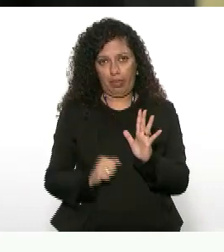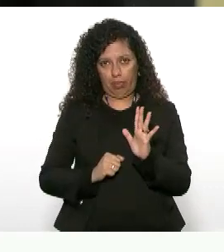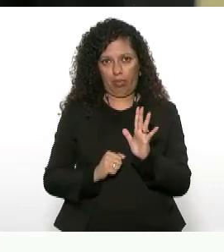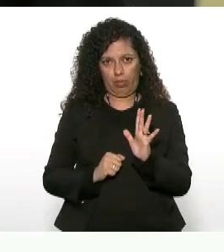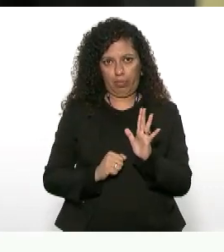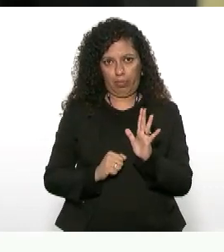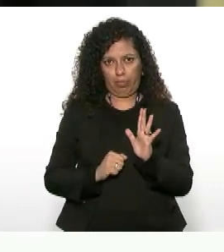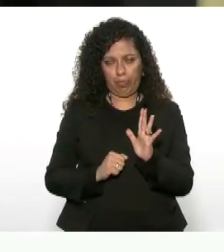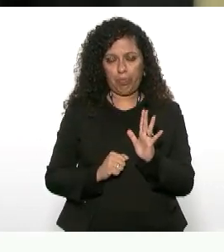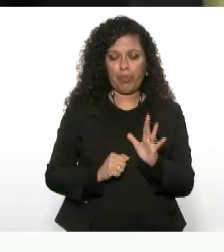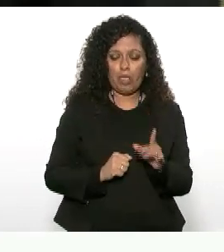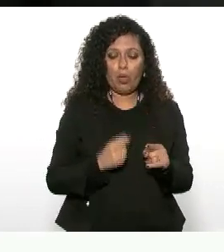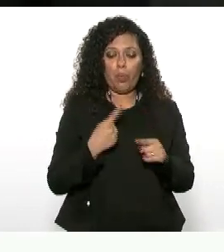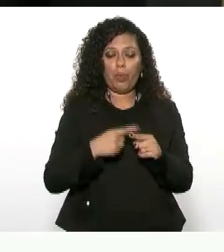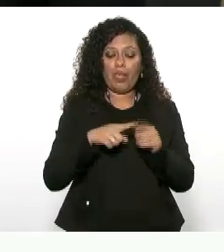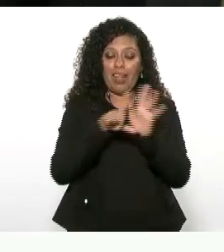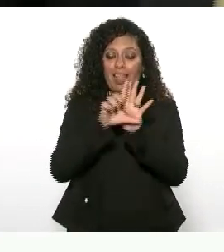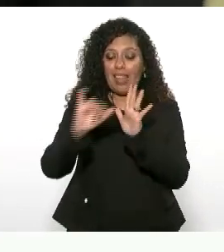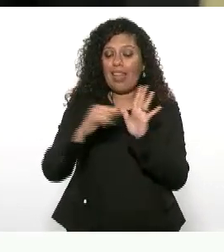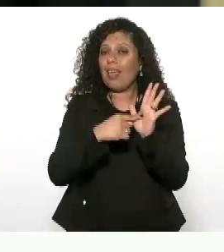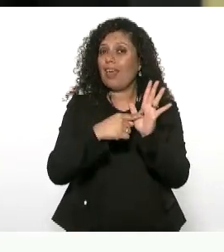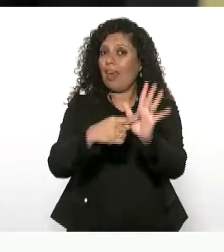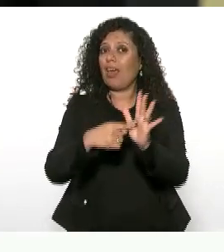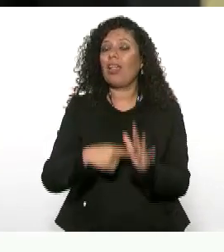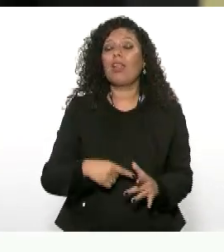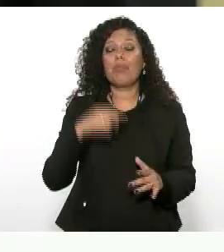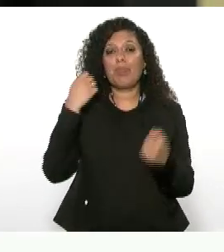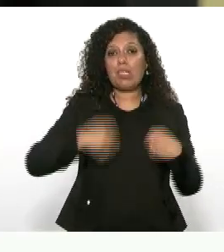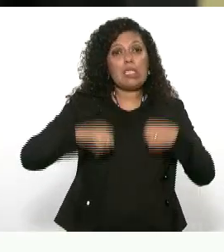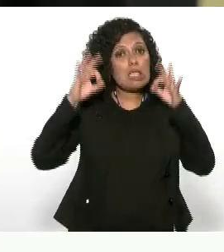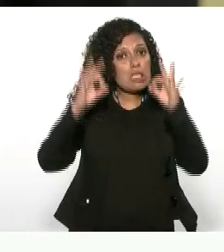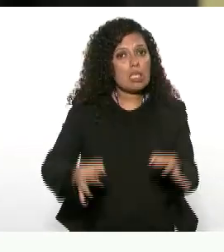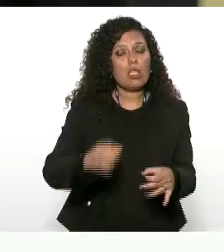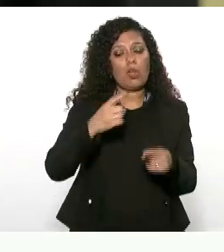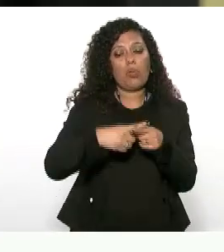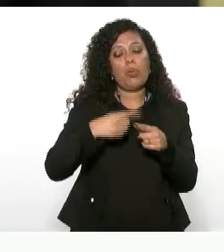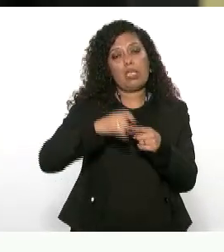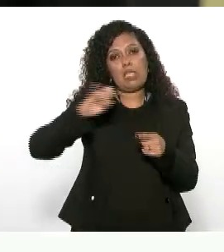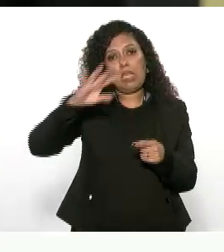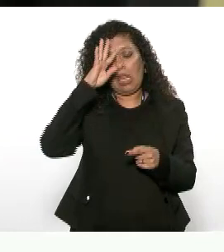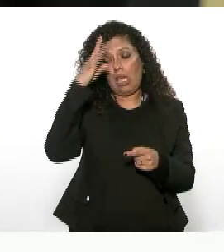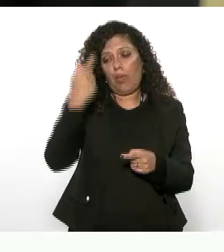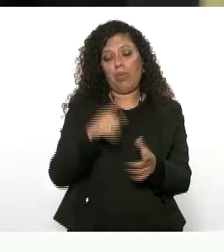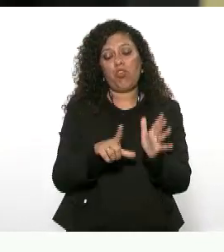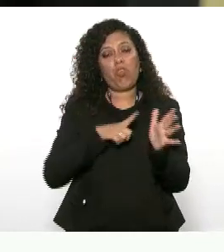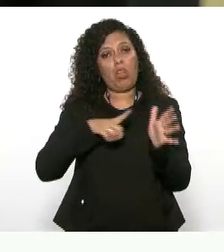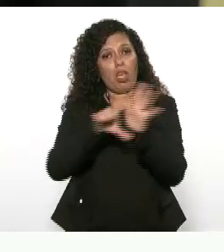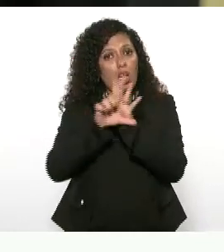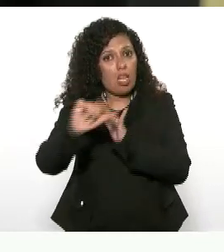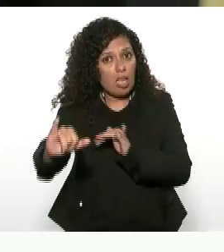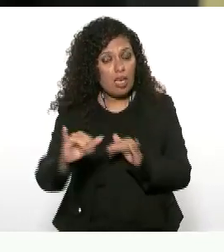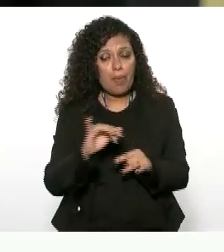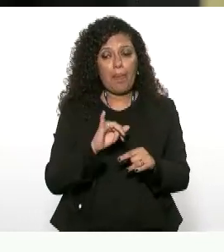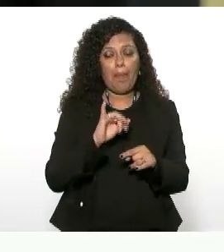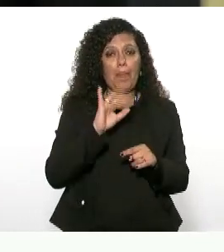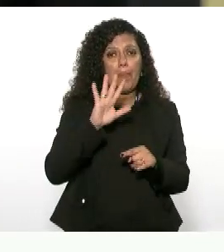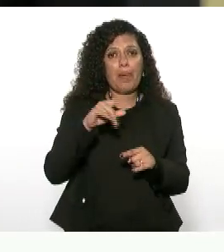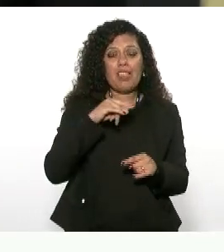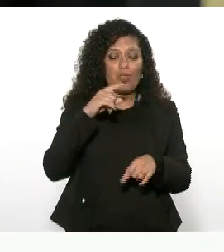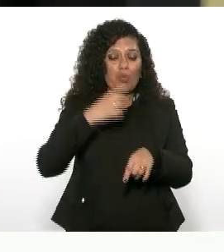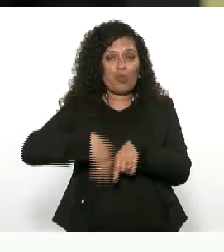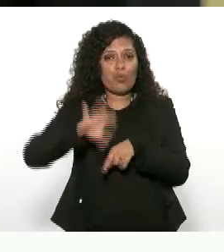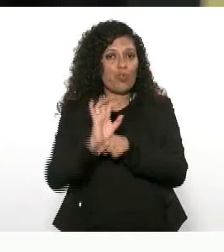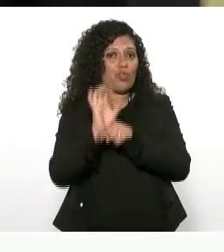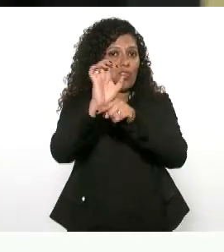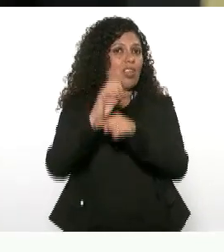Estado que não consegue executar. Porque vivi também muitos esforços no sentido de executar esses recursos sem êxito, apesar de todo o envolvimento da área de segurança pública,